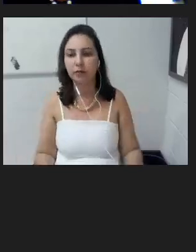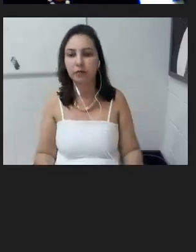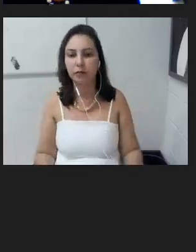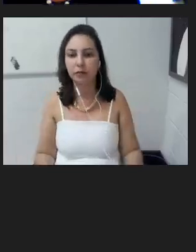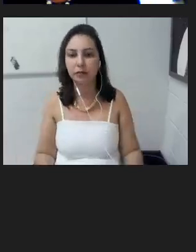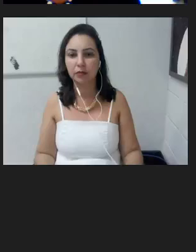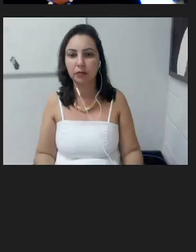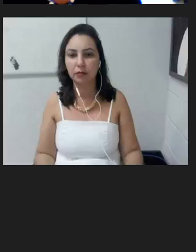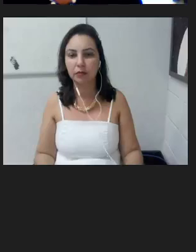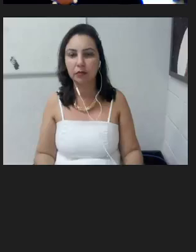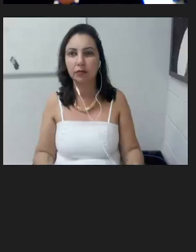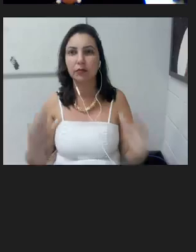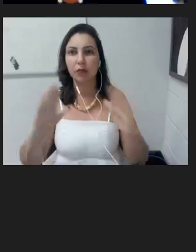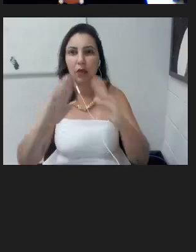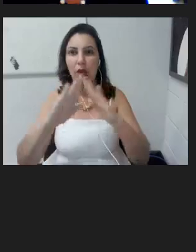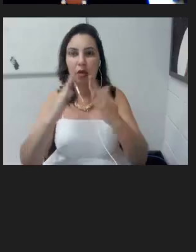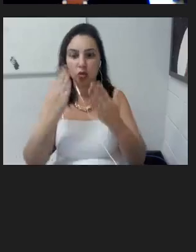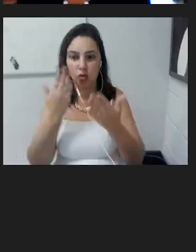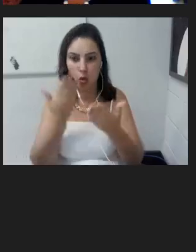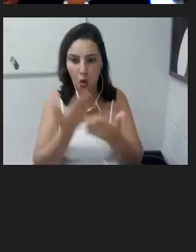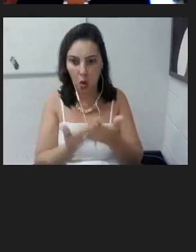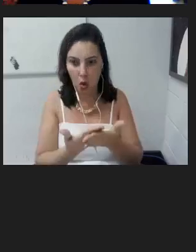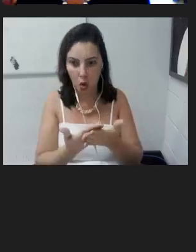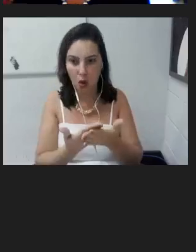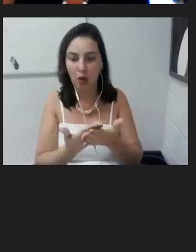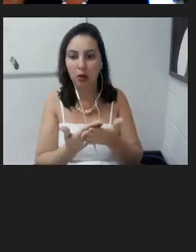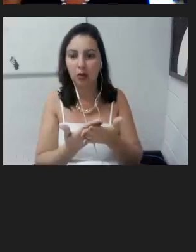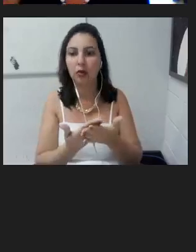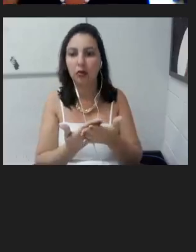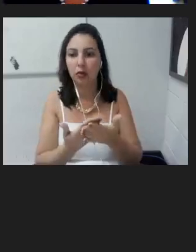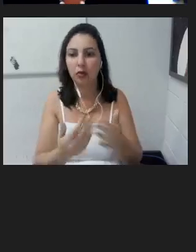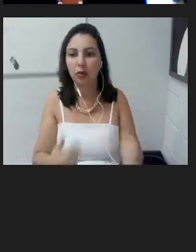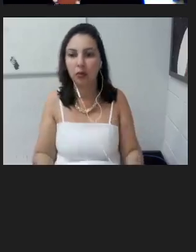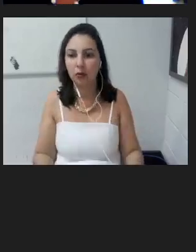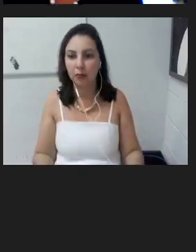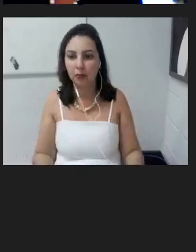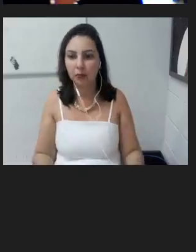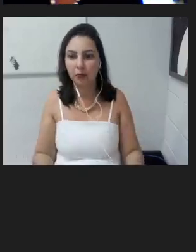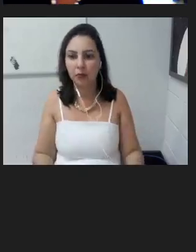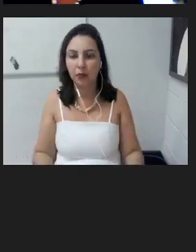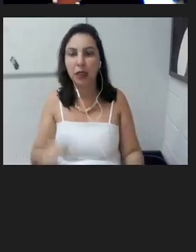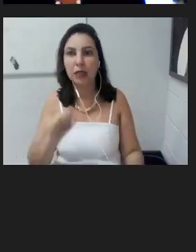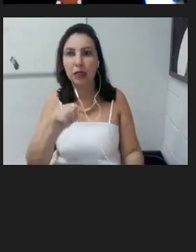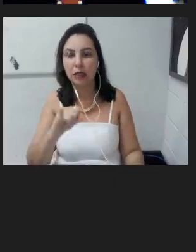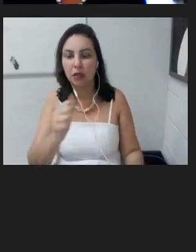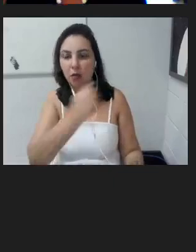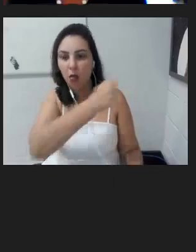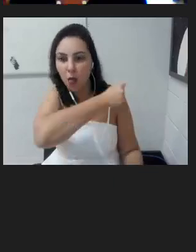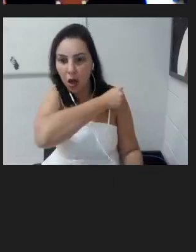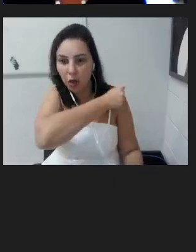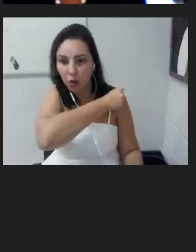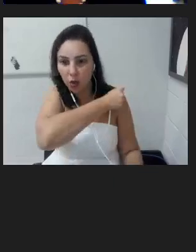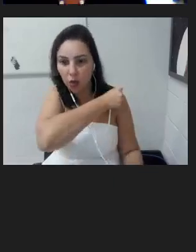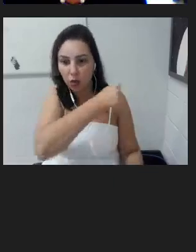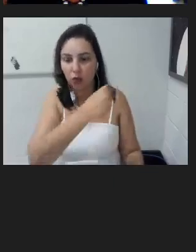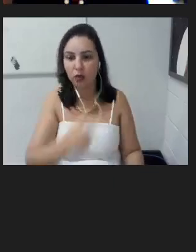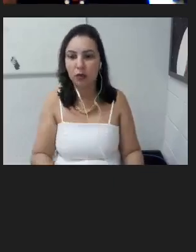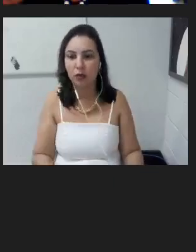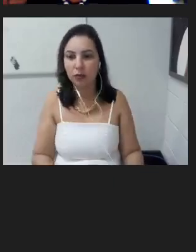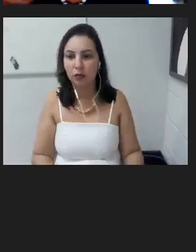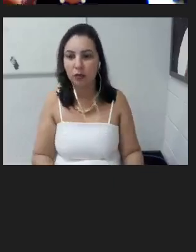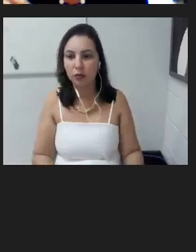se a escola, ela for, não, como se os alunos não estivessem